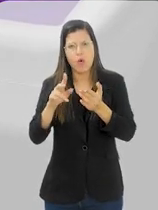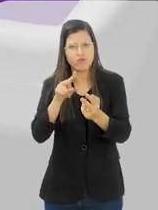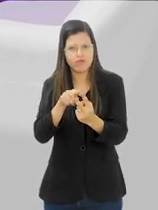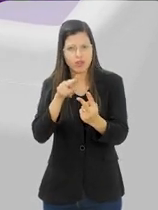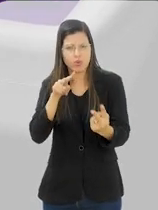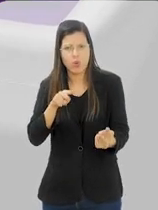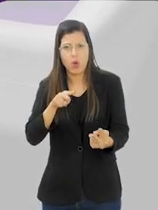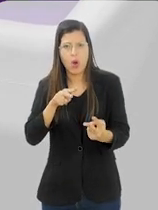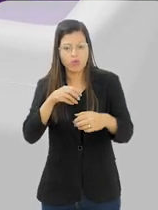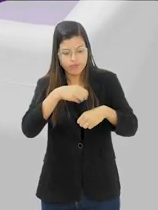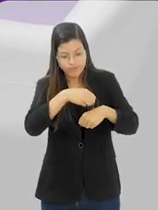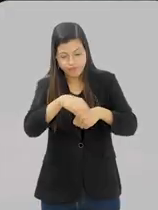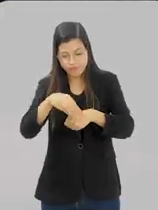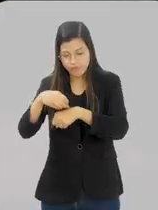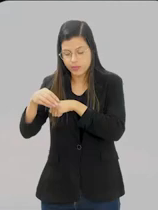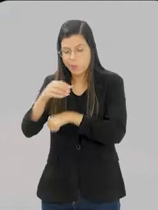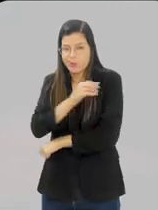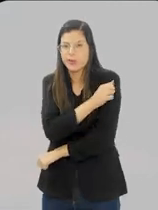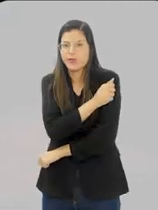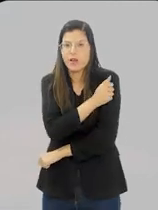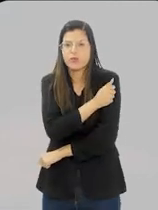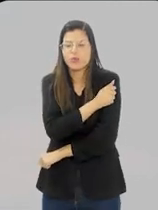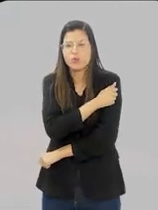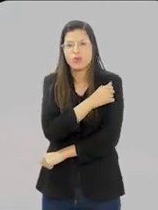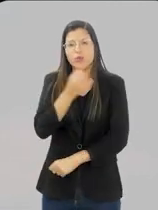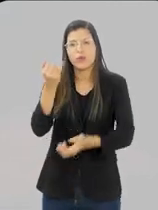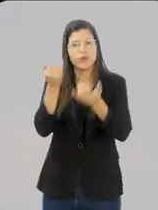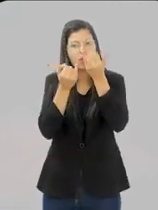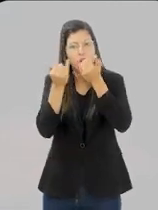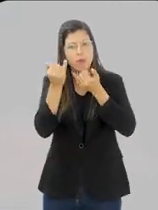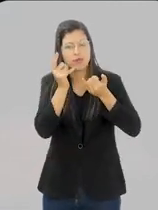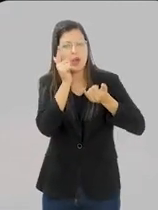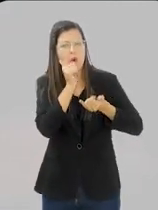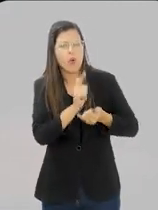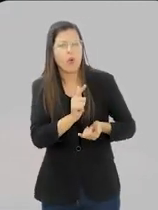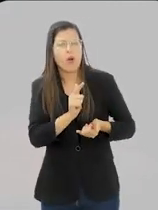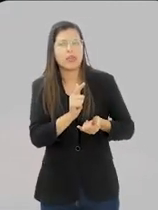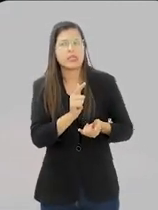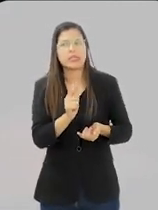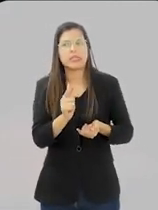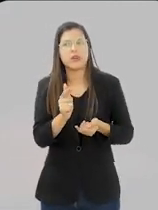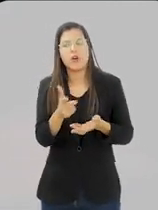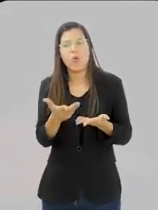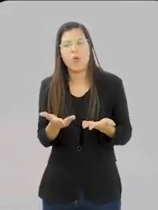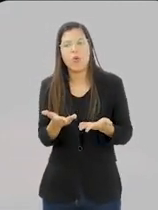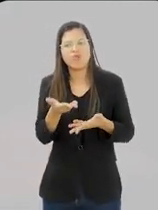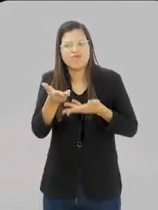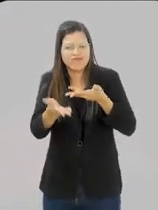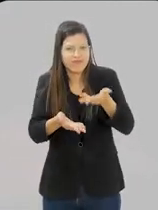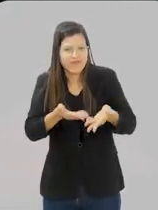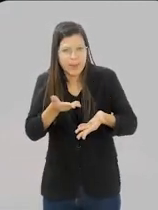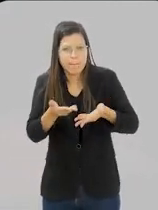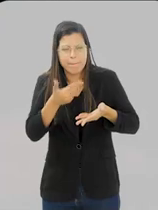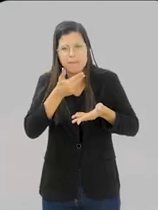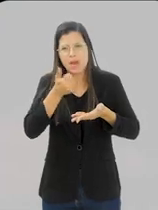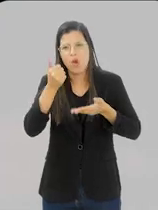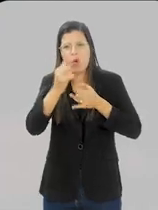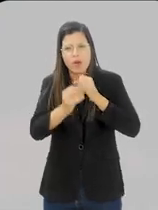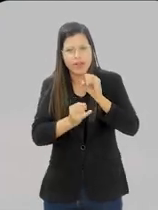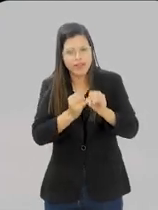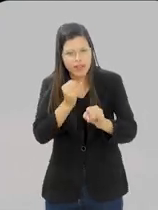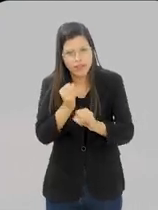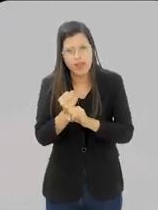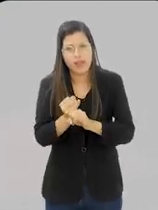para os estudantes informações para que eles possam lidar melhor com a internet, com as